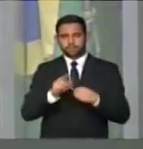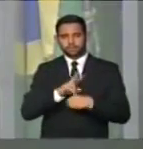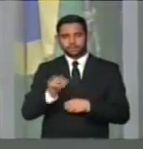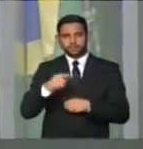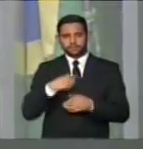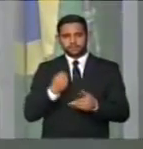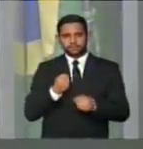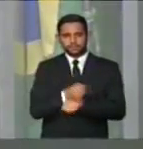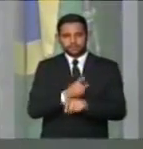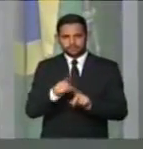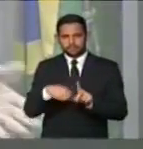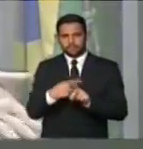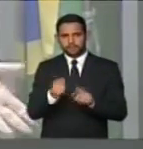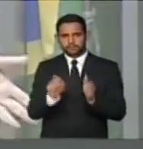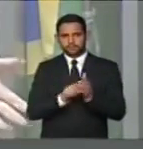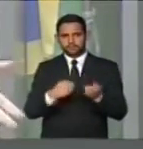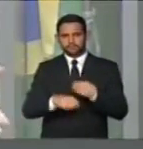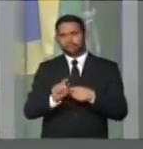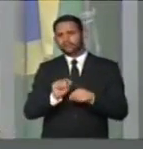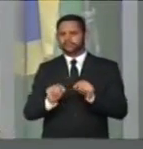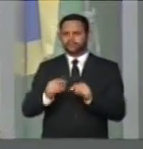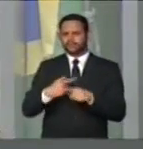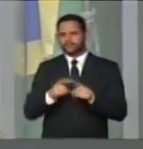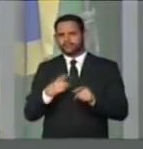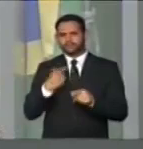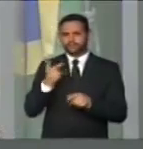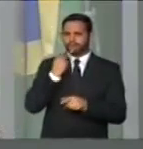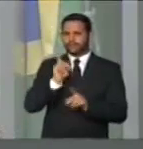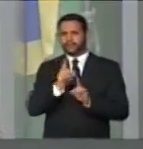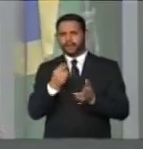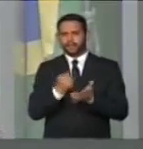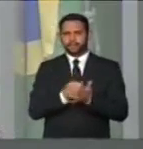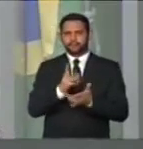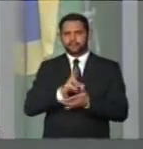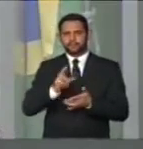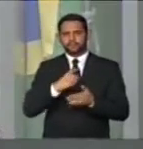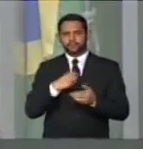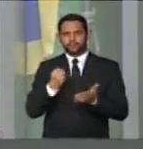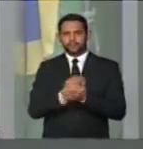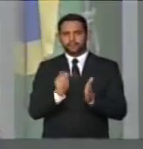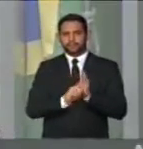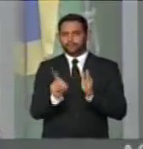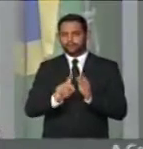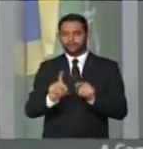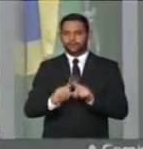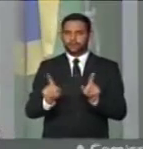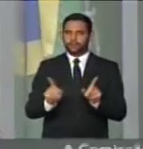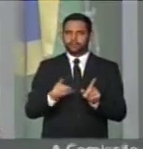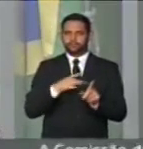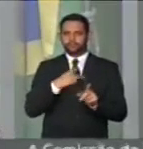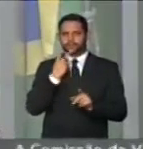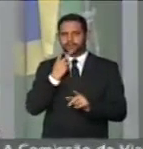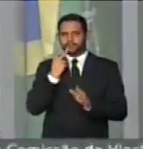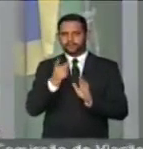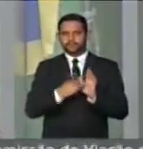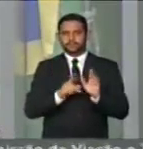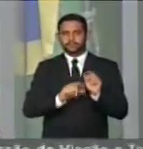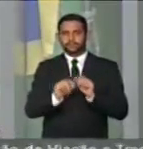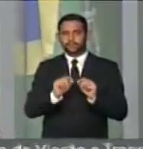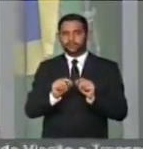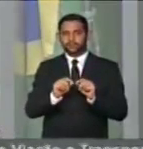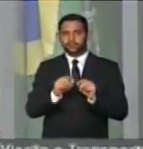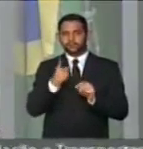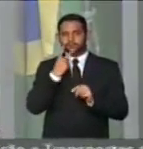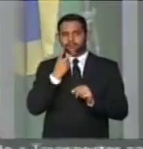para investir mais nisso. Alguém pode dizer: mas que é isso? Nós não estamos dizendo lá que é para quem usou no tráfico de droga. Não, diz lá no projeto o seguinte: